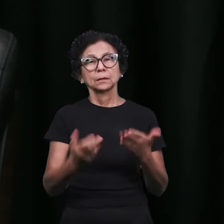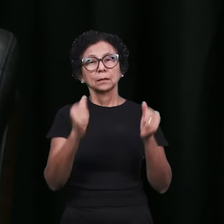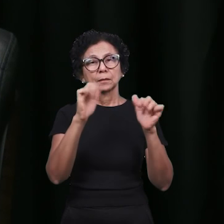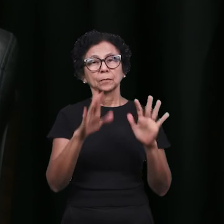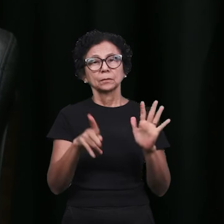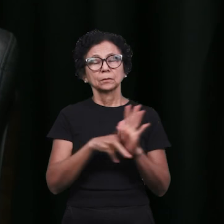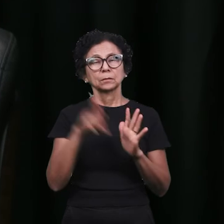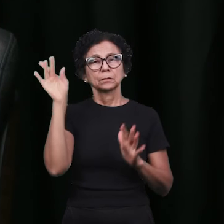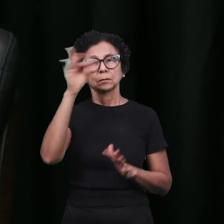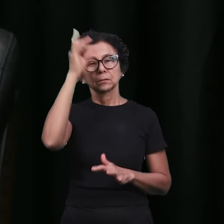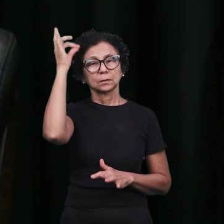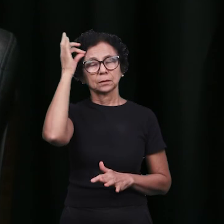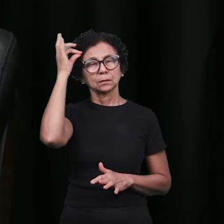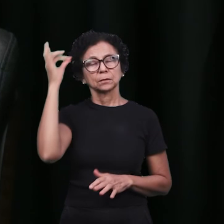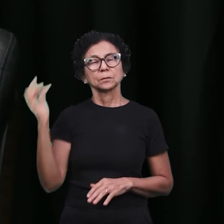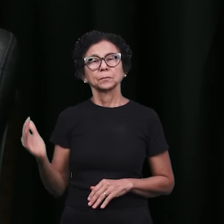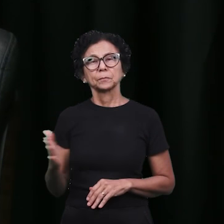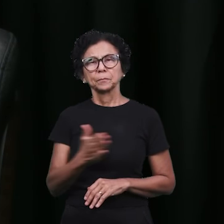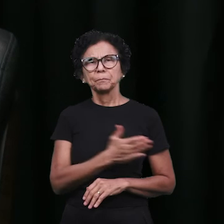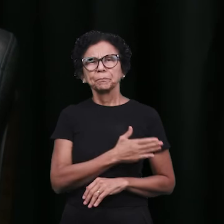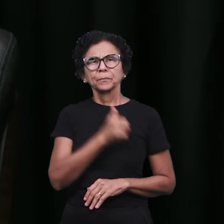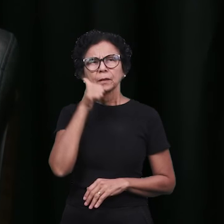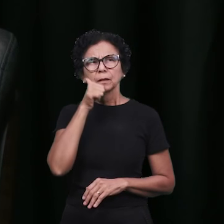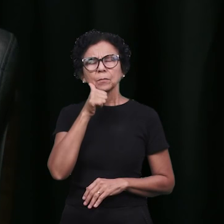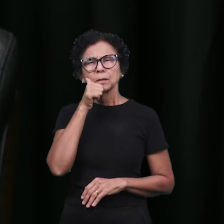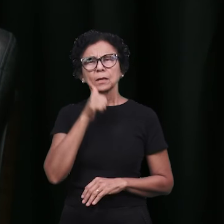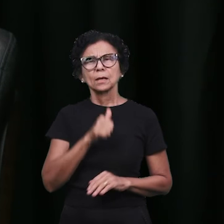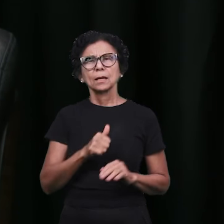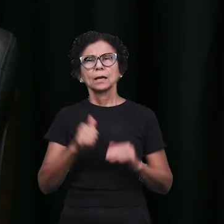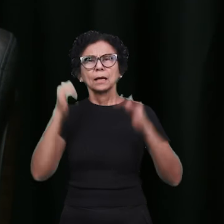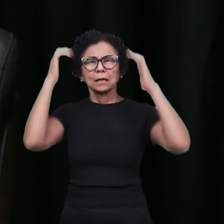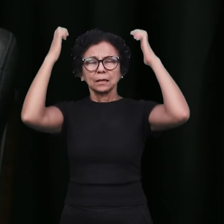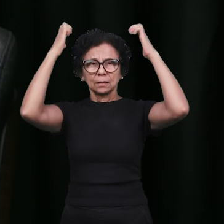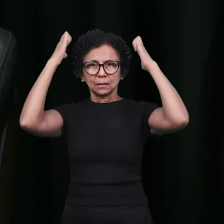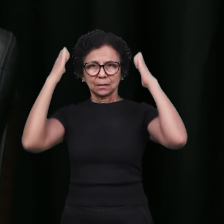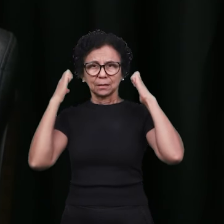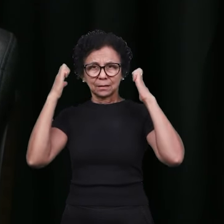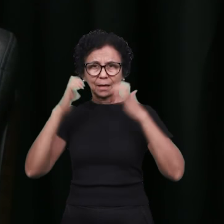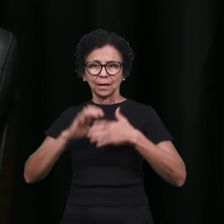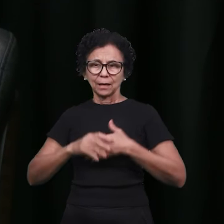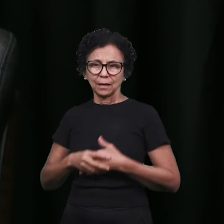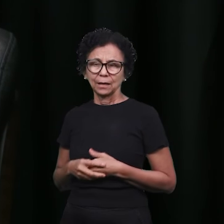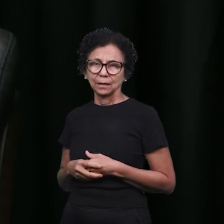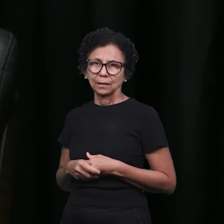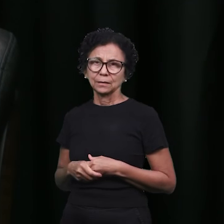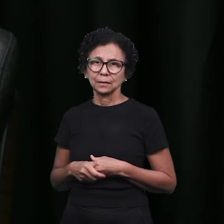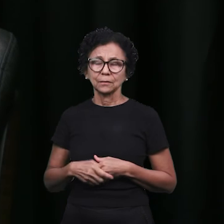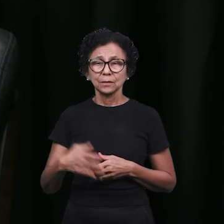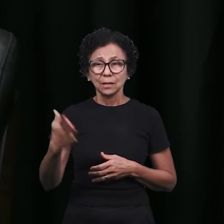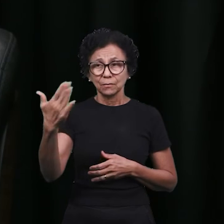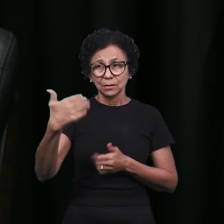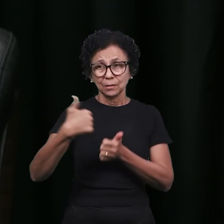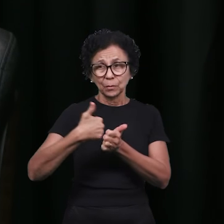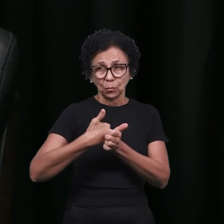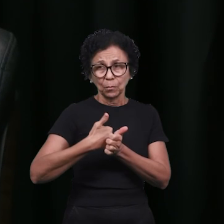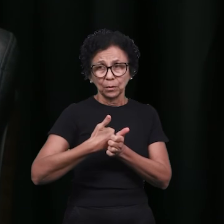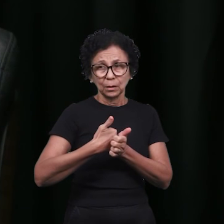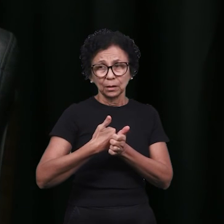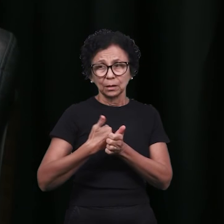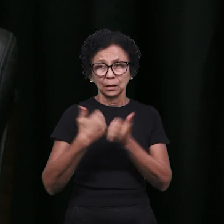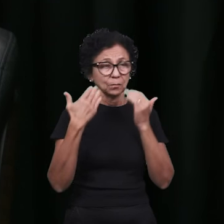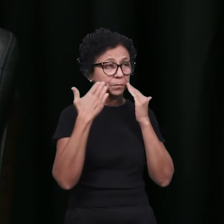foi convidar o rei para entrar ali junto a ela e ela fazer o pedido, a Bíblia